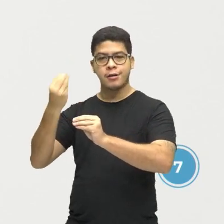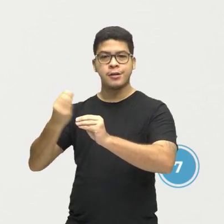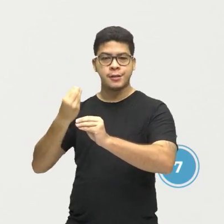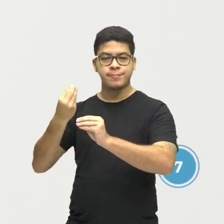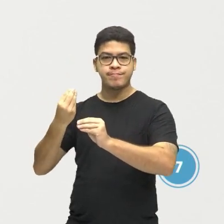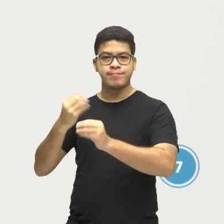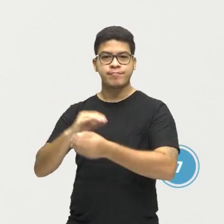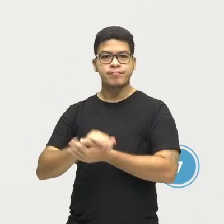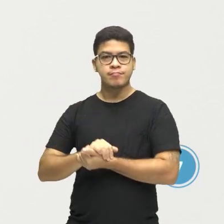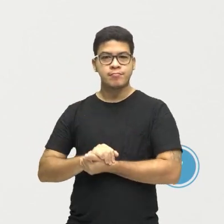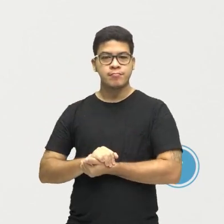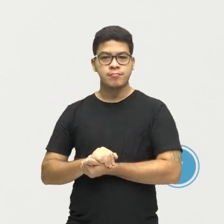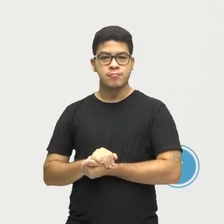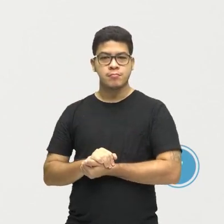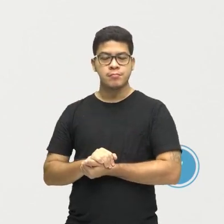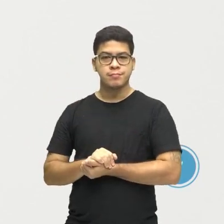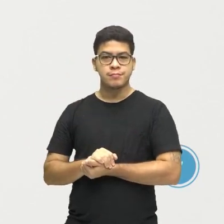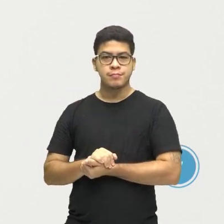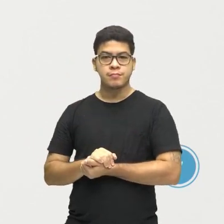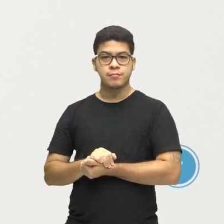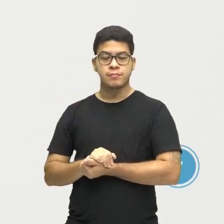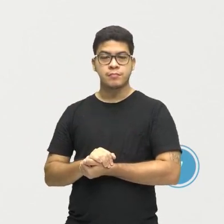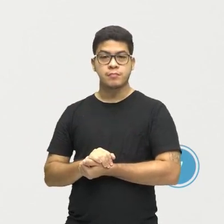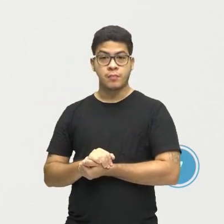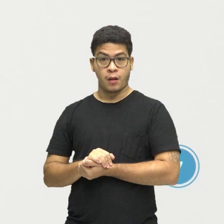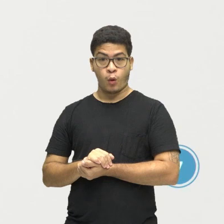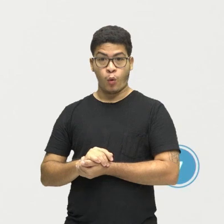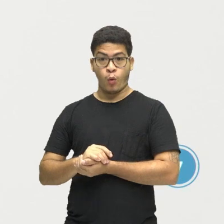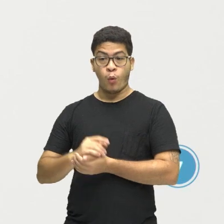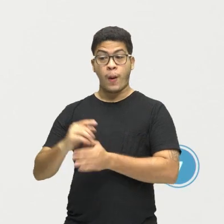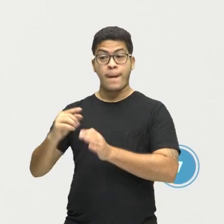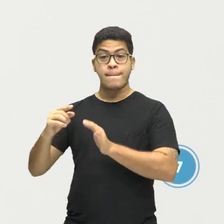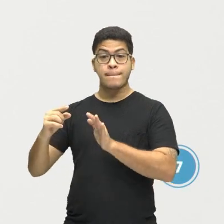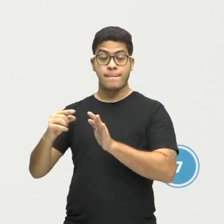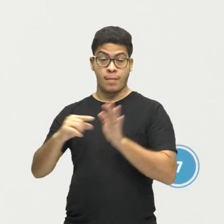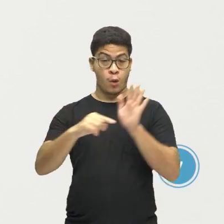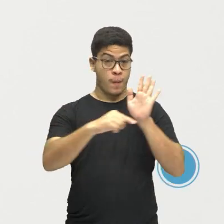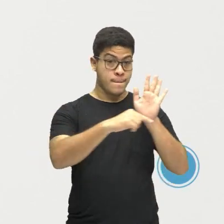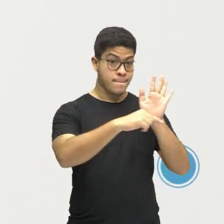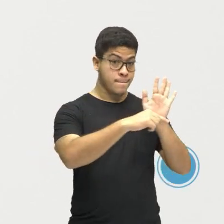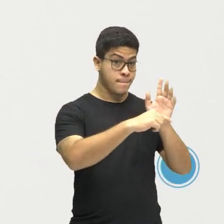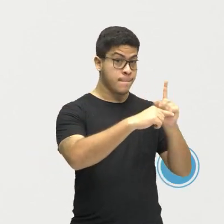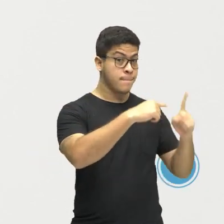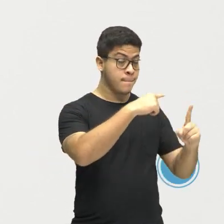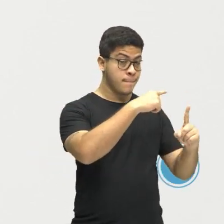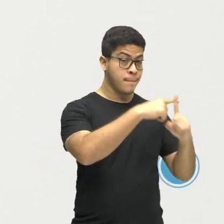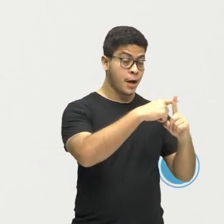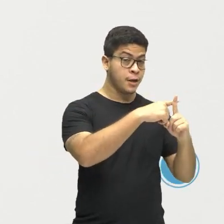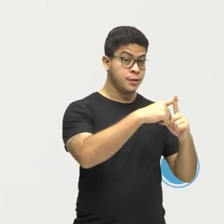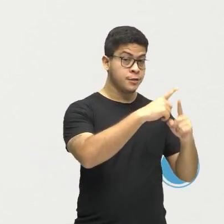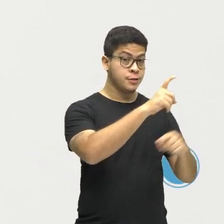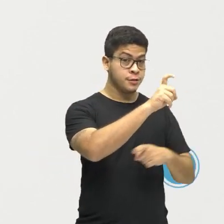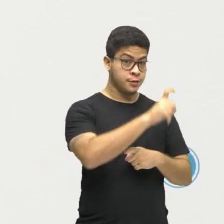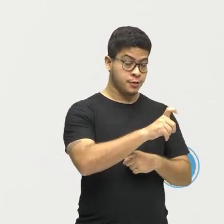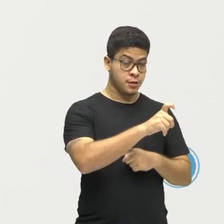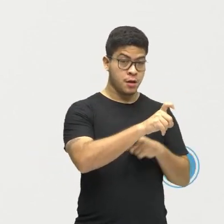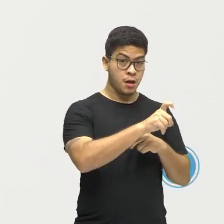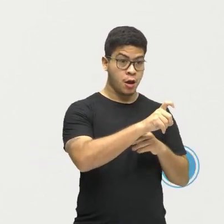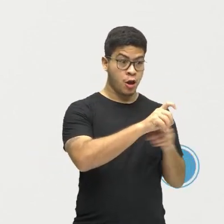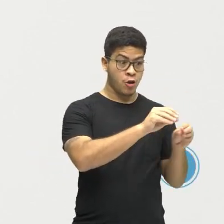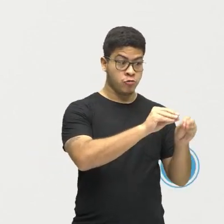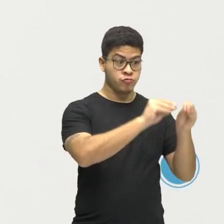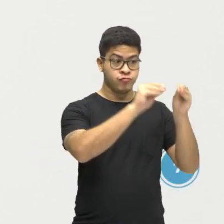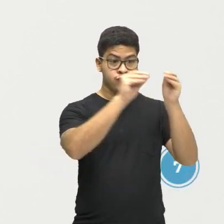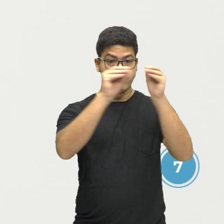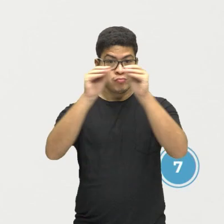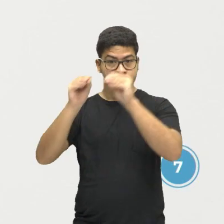tá? Olha o que aconteceu. Ele saiu daqui dessa posição e veio, ó, para cá. Perceberam? Aqui